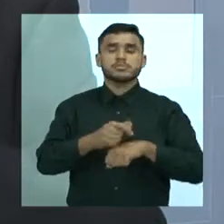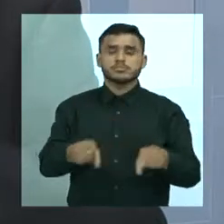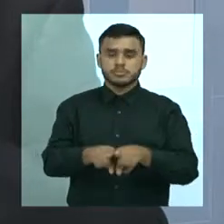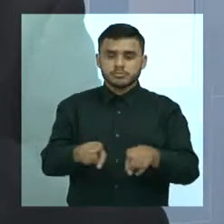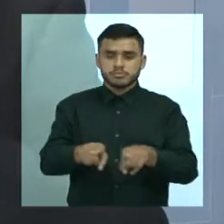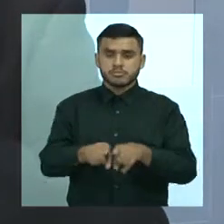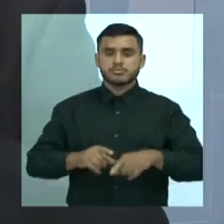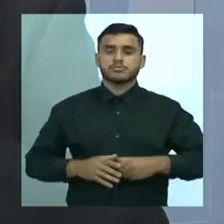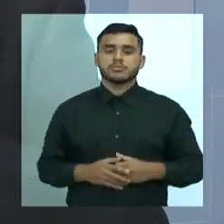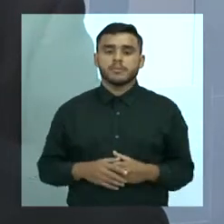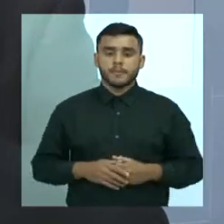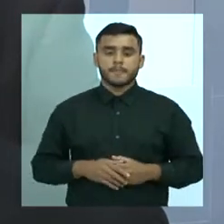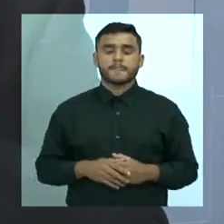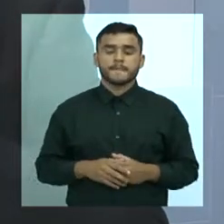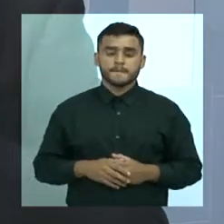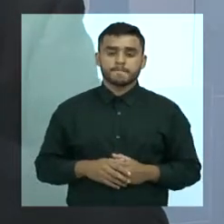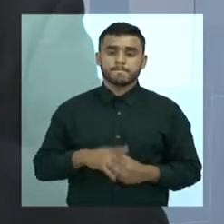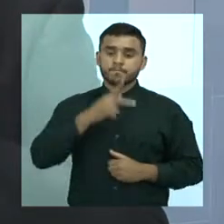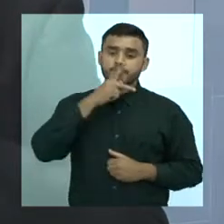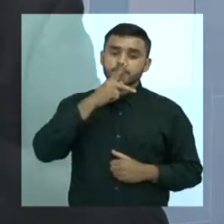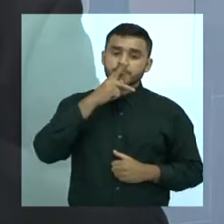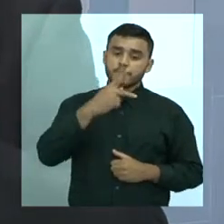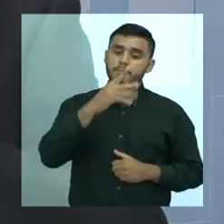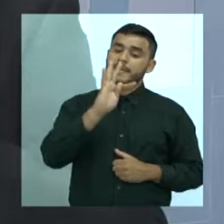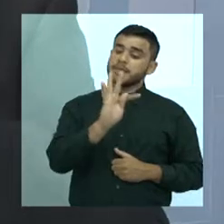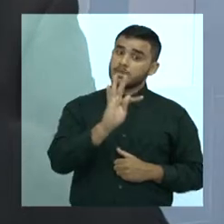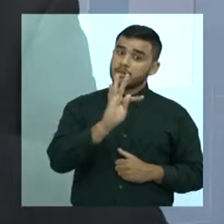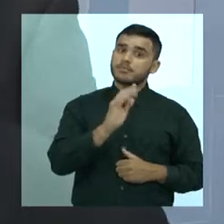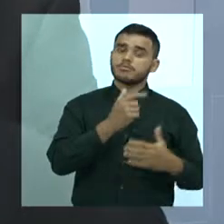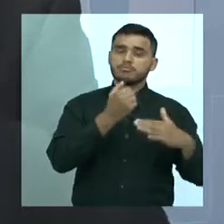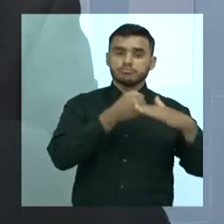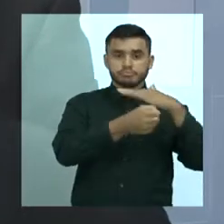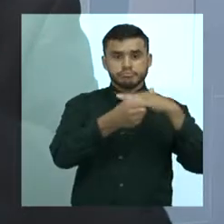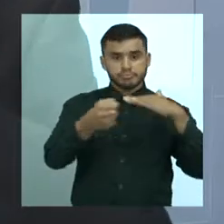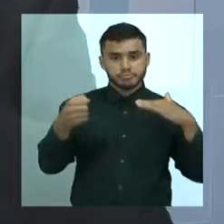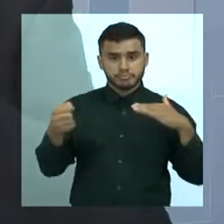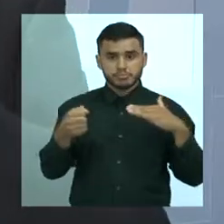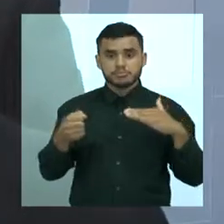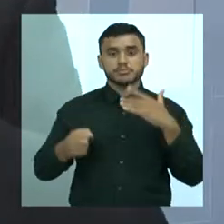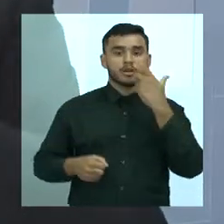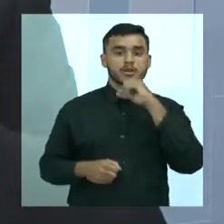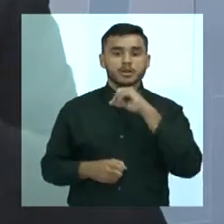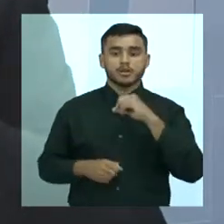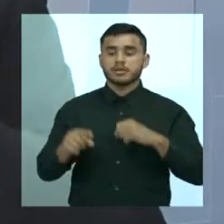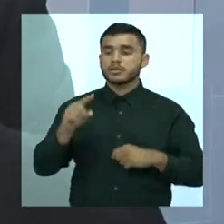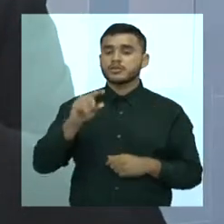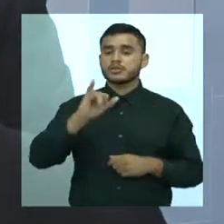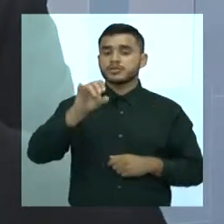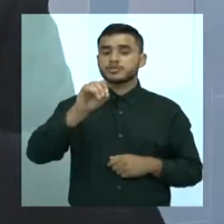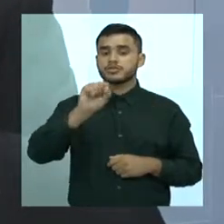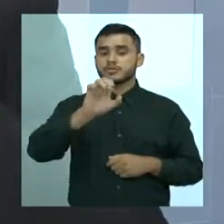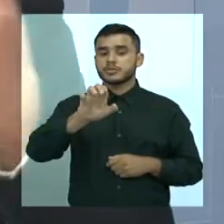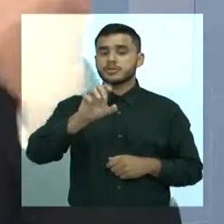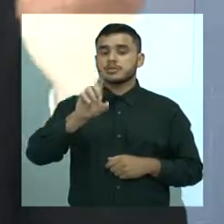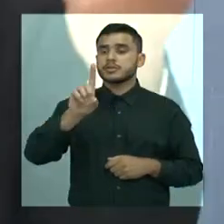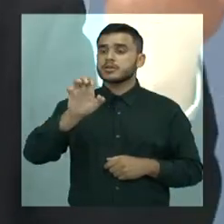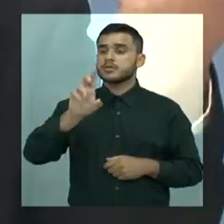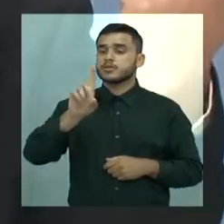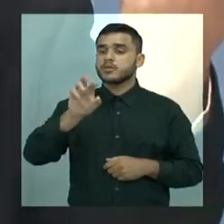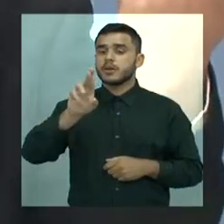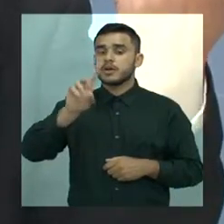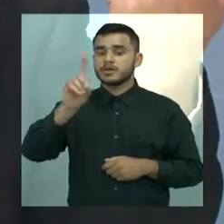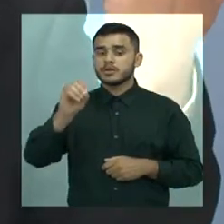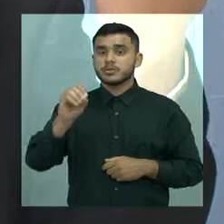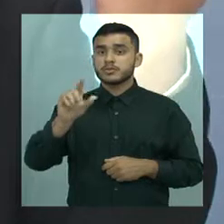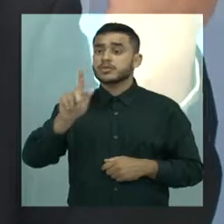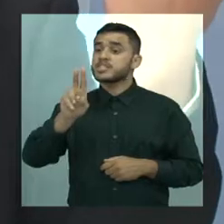de postos ocupados pelo grupo do PT, liderado principalmente pela figura do José Nobre Guimarães, deputado federal, que no começo do